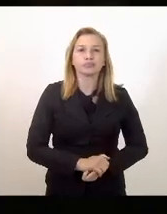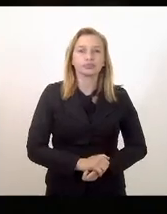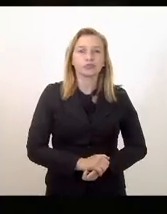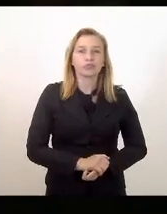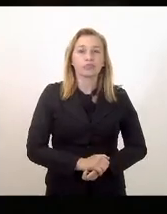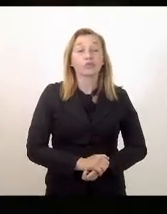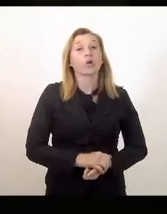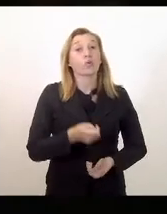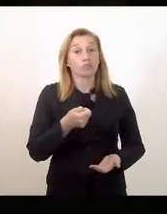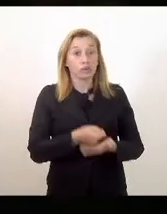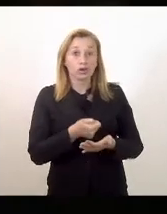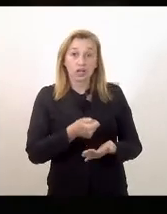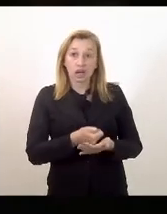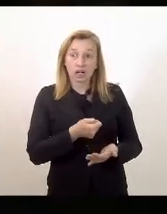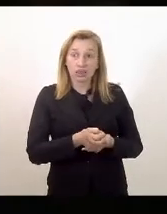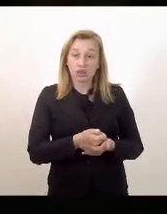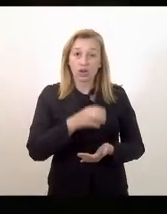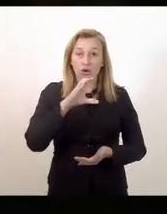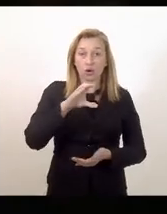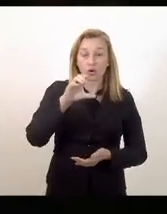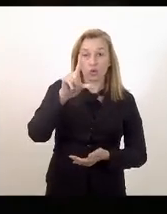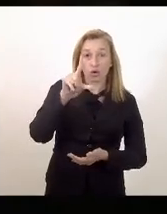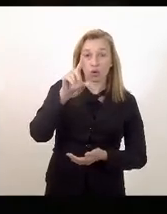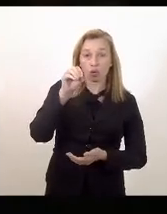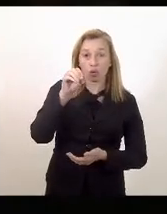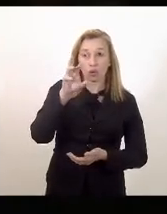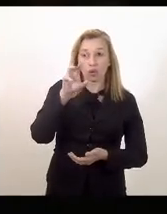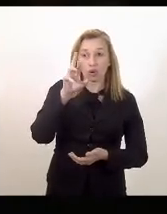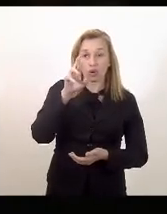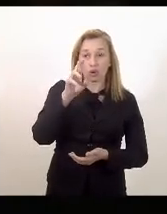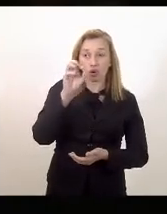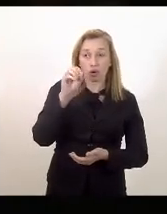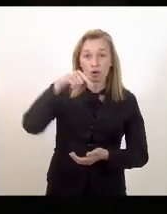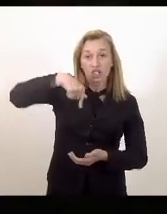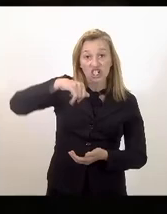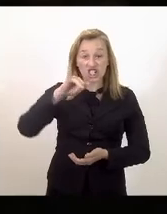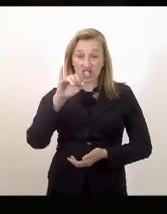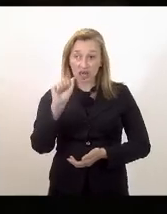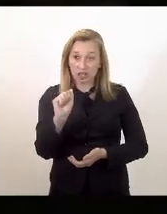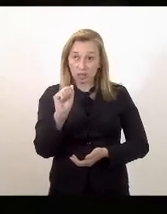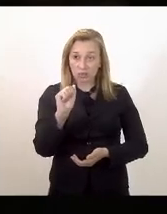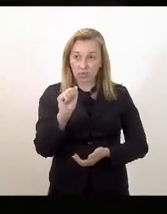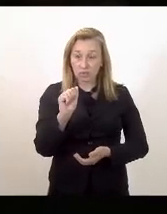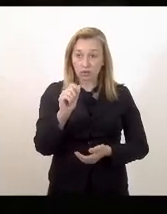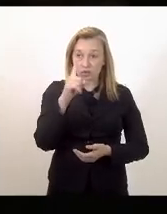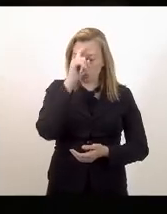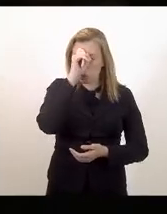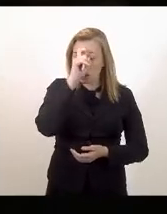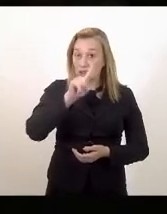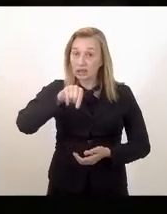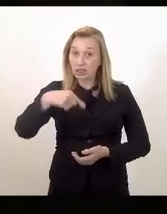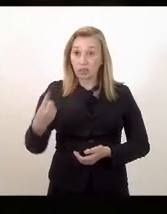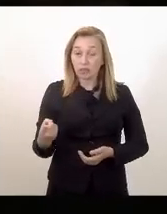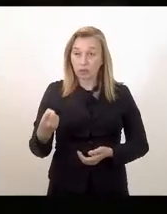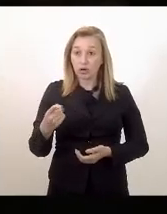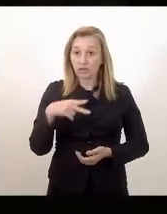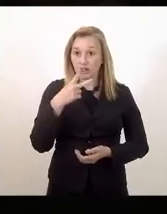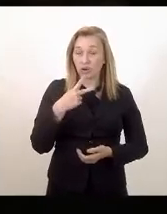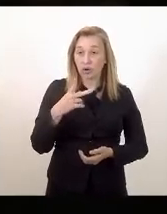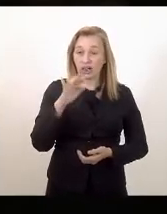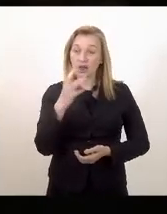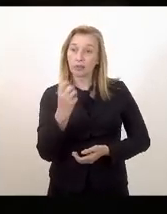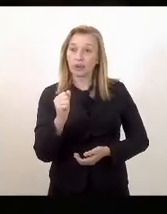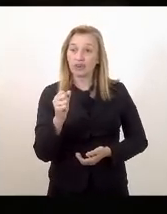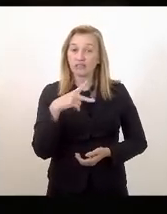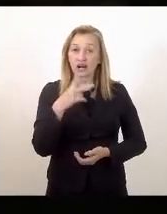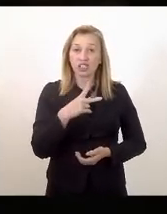foi obrigado a tomar cloroquina no hospital. Depois, quando começou uma campanha de dizendo que a cloroquina